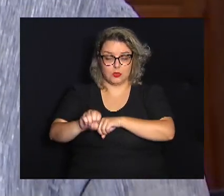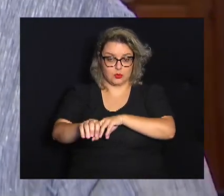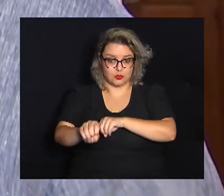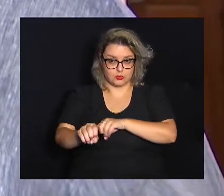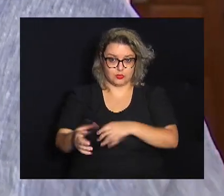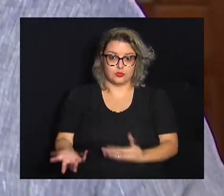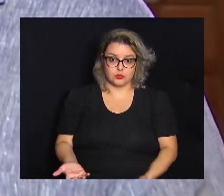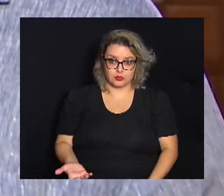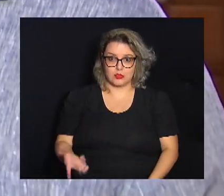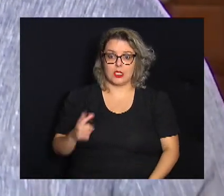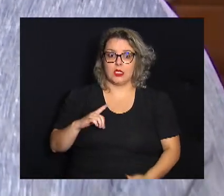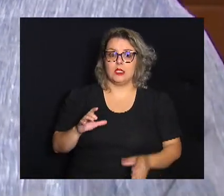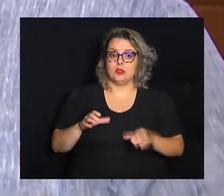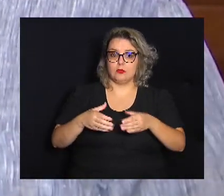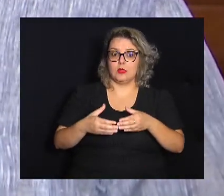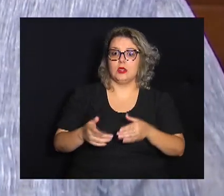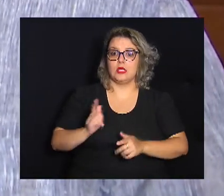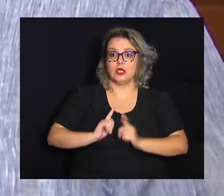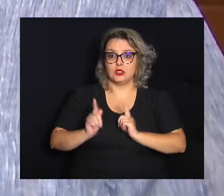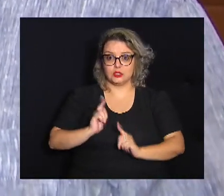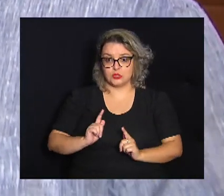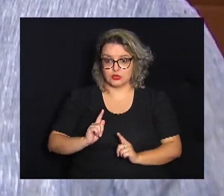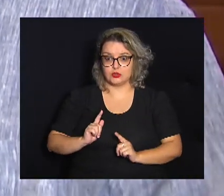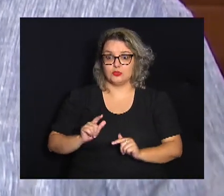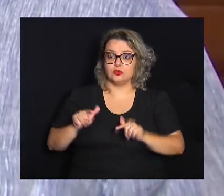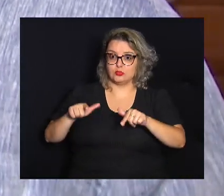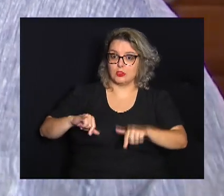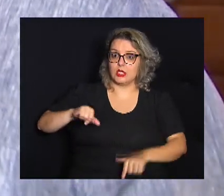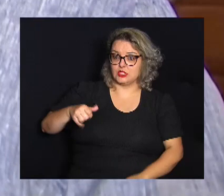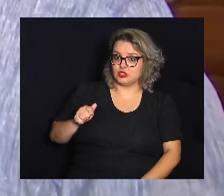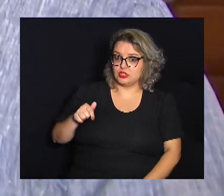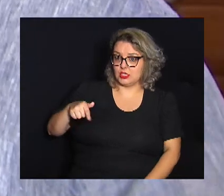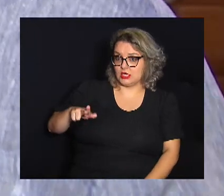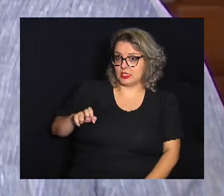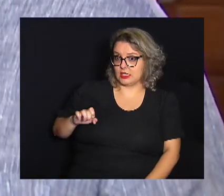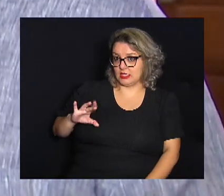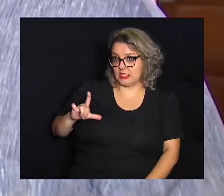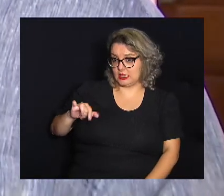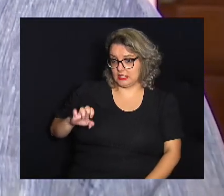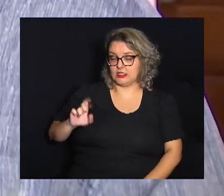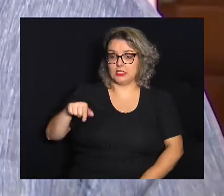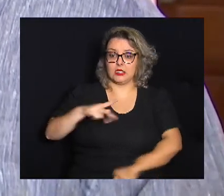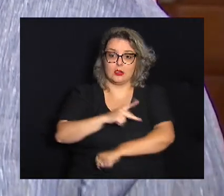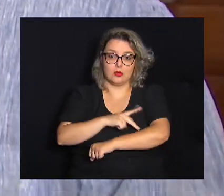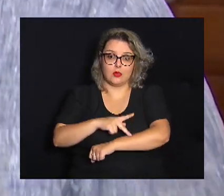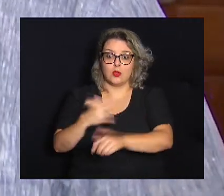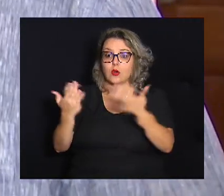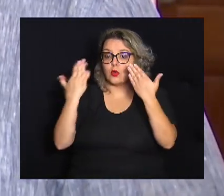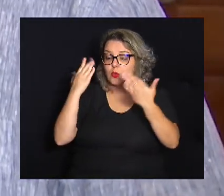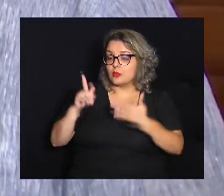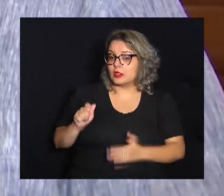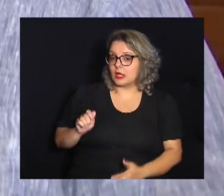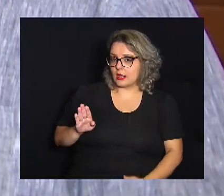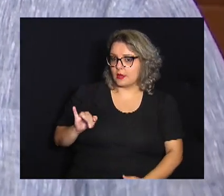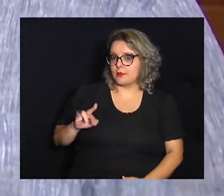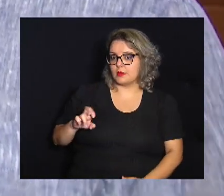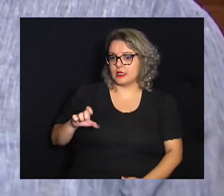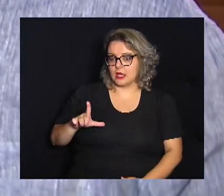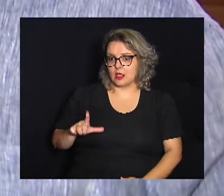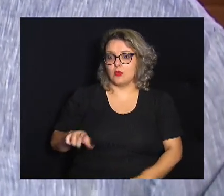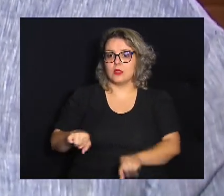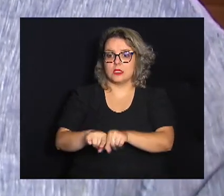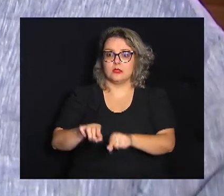equipe lá, que é a gestora do espaço, a Jaqueline, que é a pedagoga, tem o psicólogo Gabriel e a Elisângela,